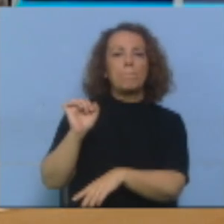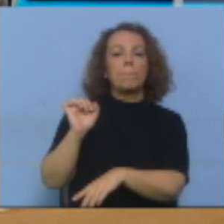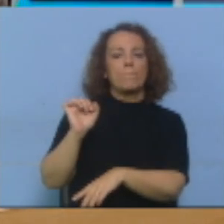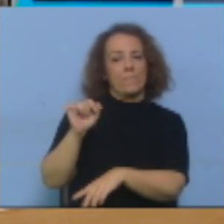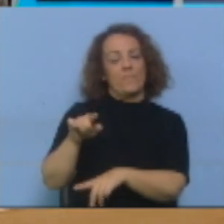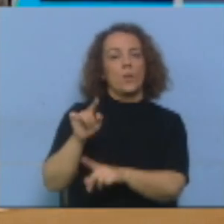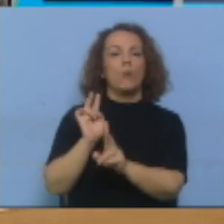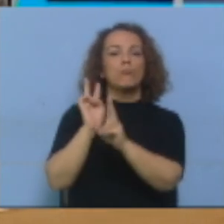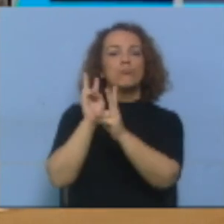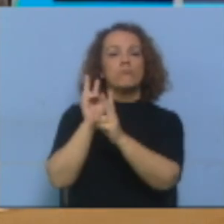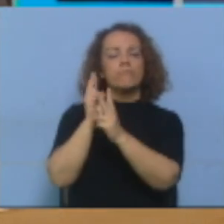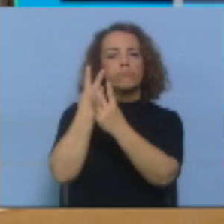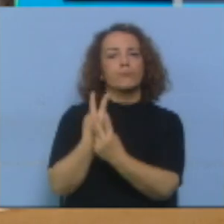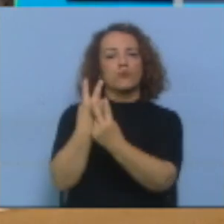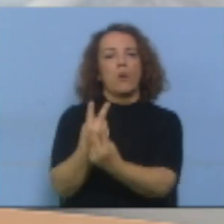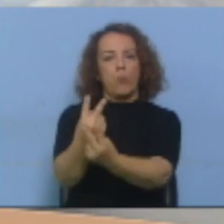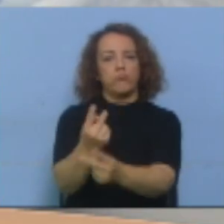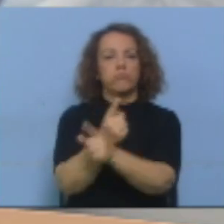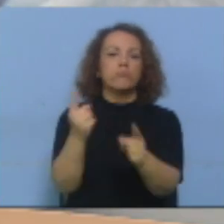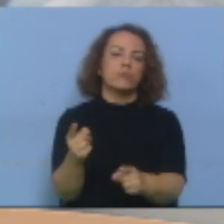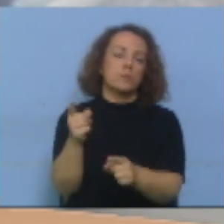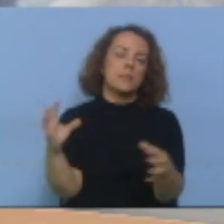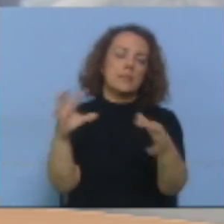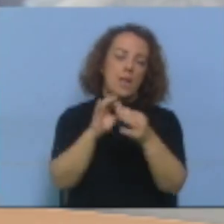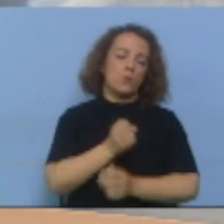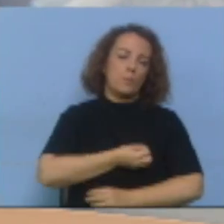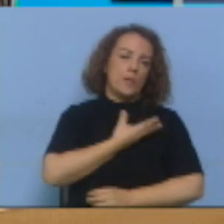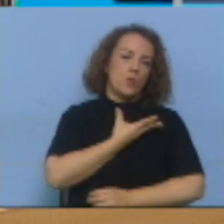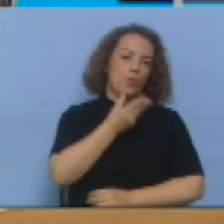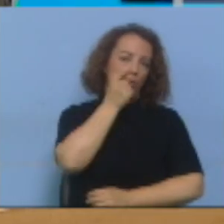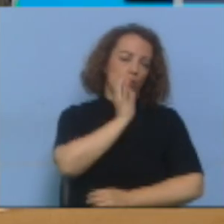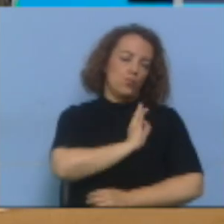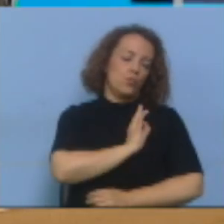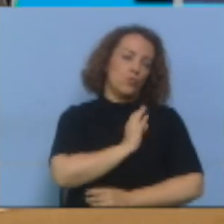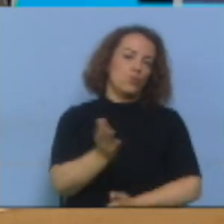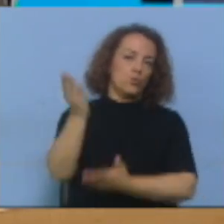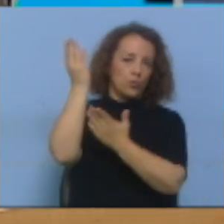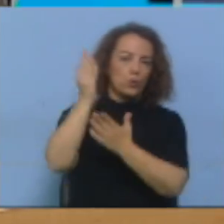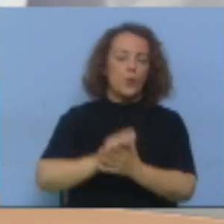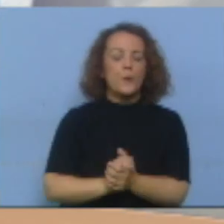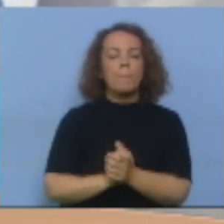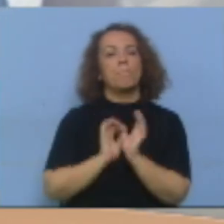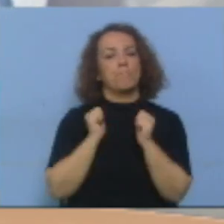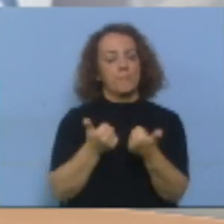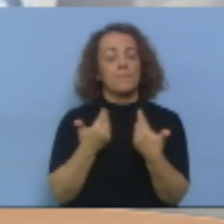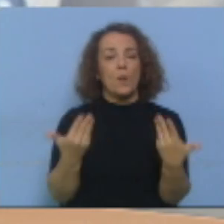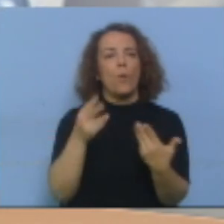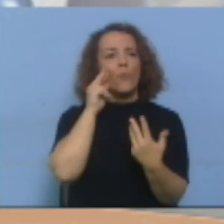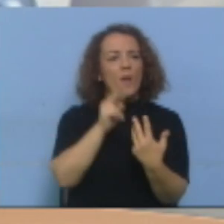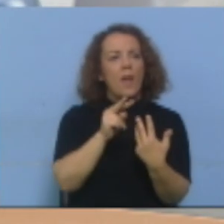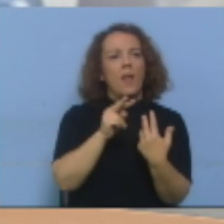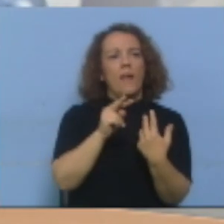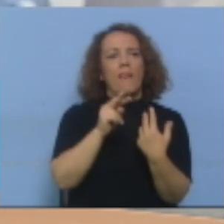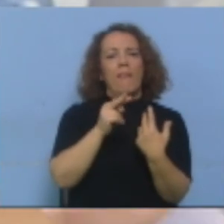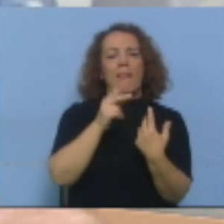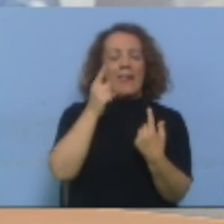essas procissões, porque tem alguma ligação à paixão do Senhor. Que marcam de facto esta semana. Vamos a cada uma das celebrações ainda depois